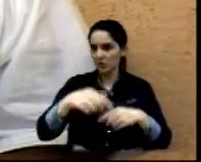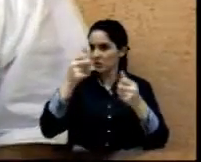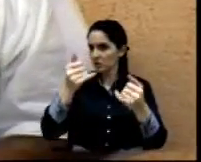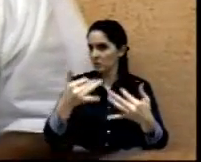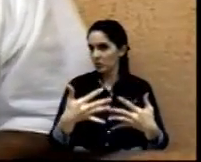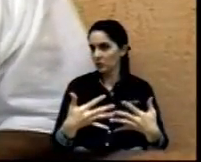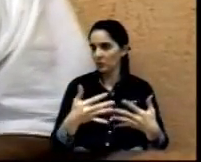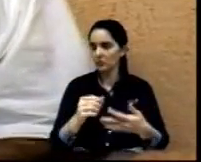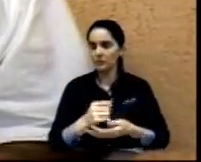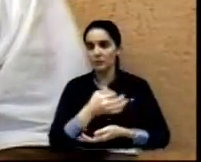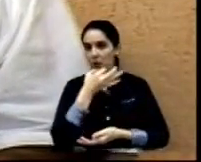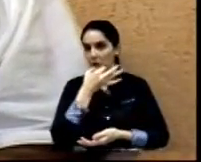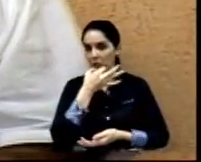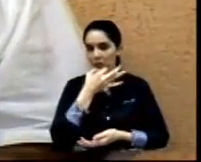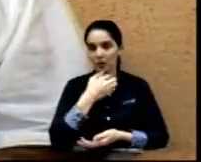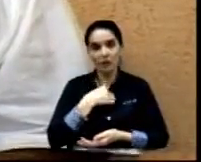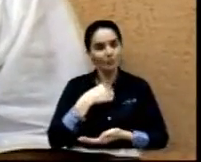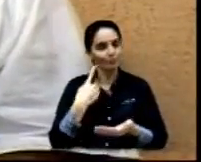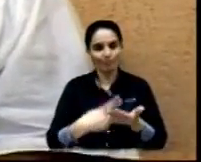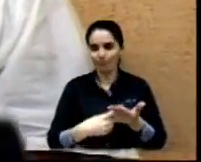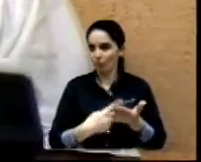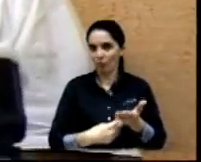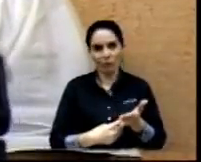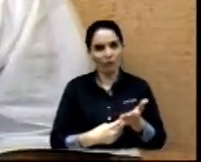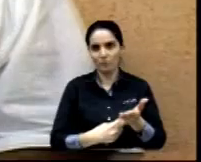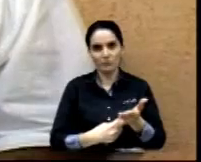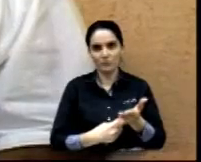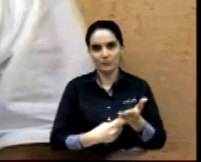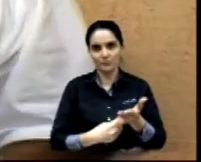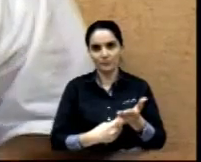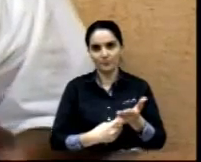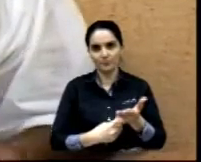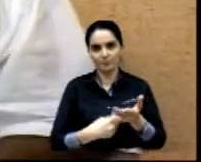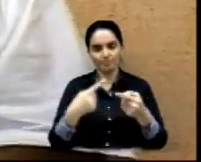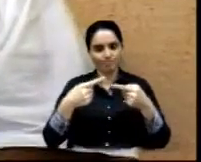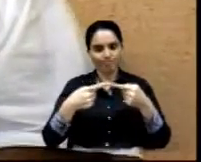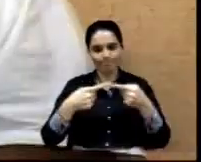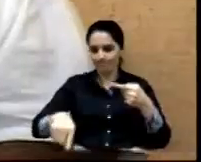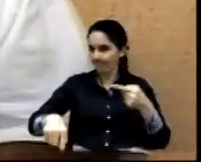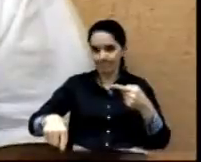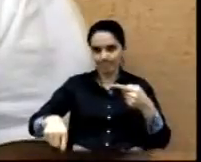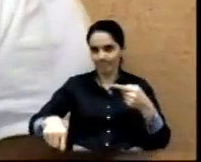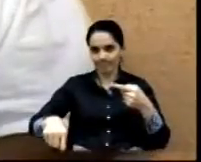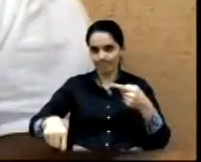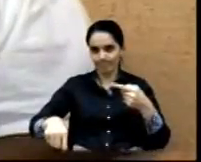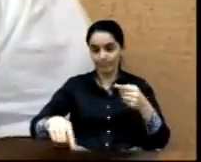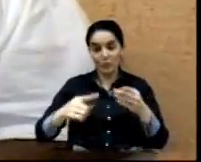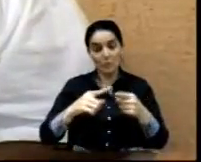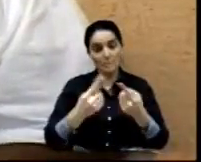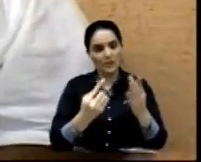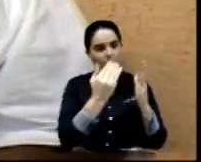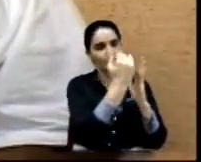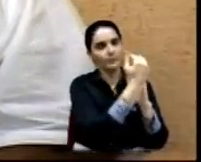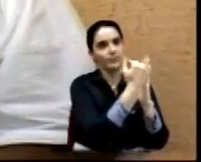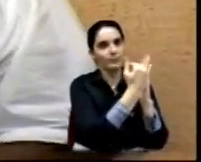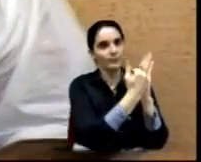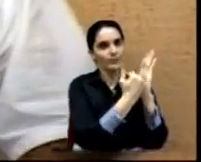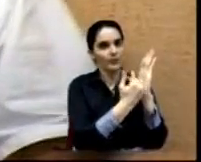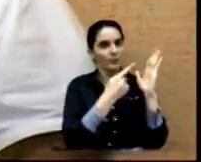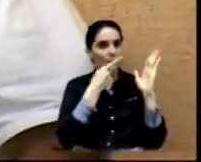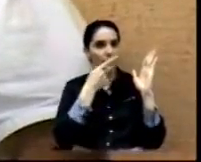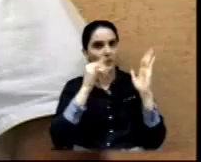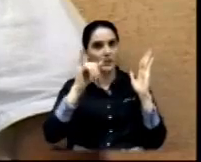dele, eu não concordo com a maioria delas. Mas vamos começar por etapas. Vamos falar sobre